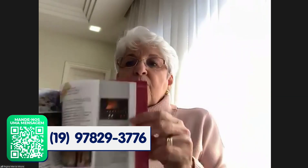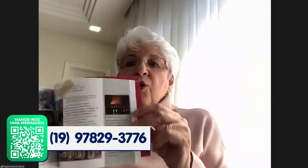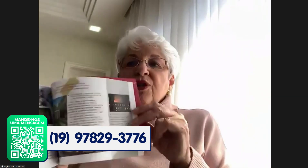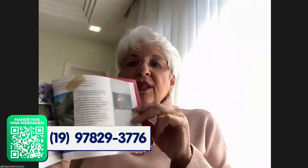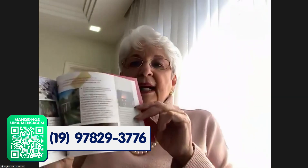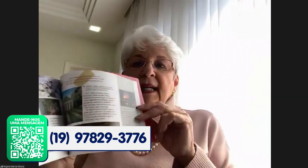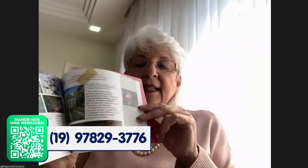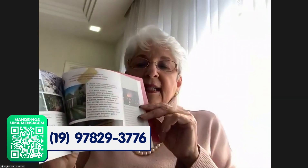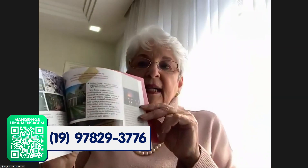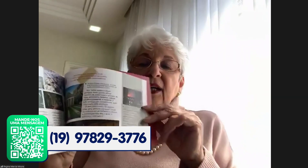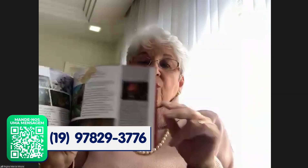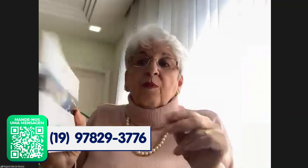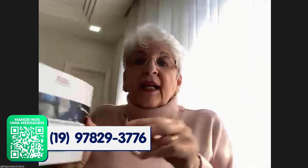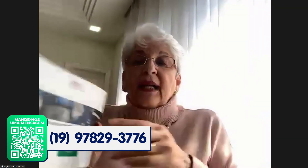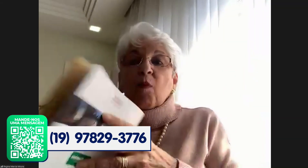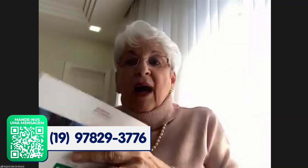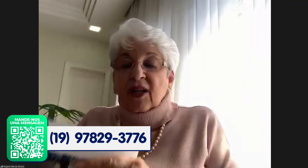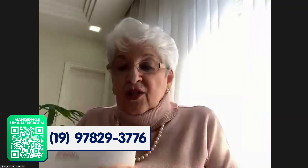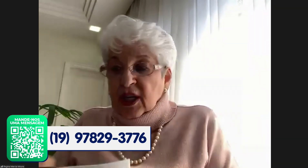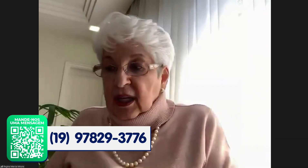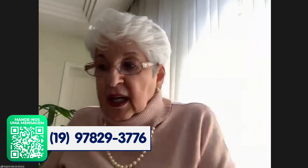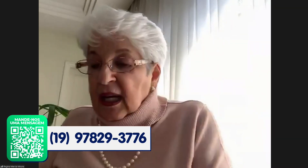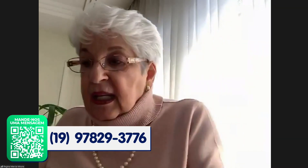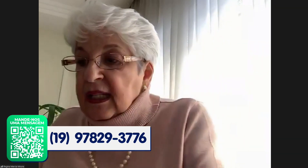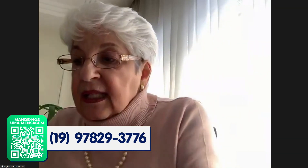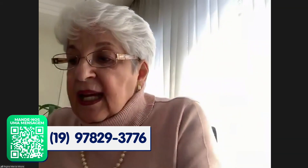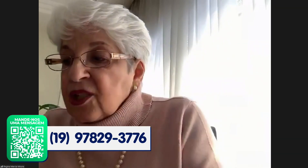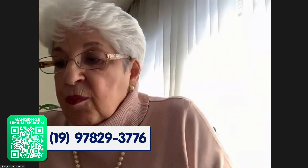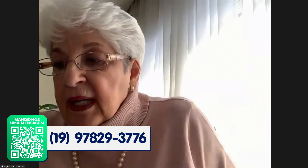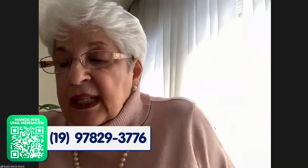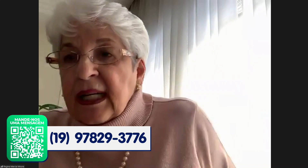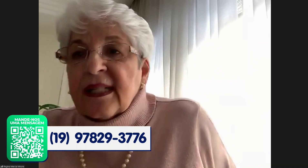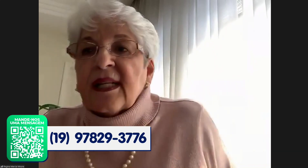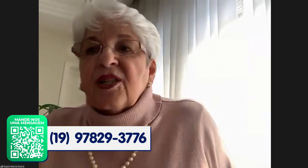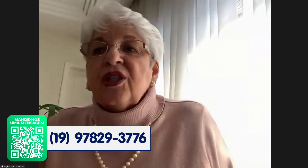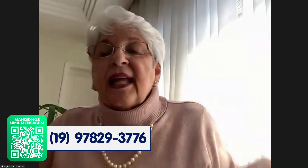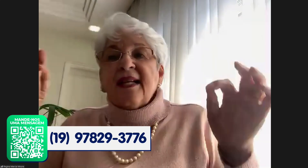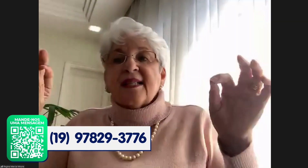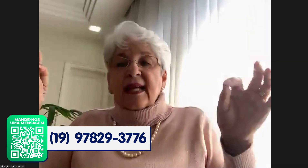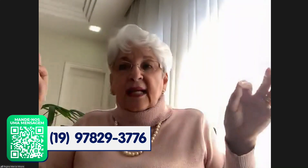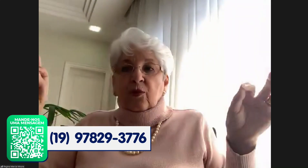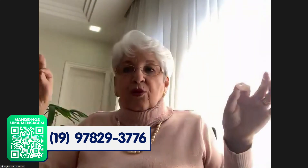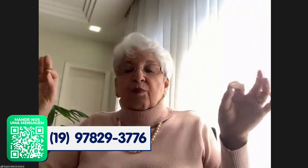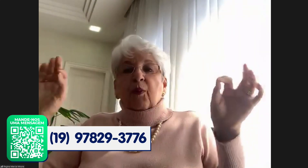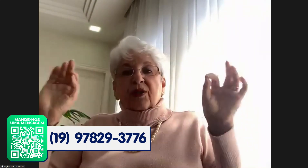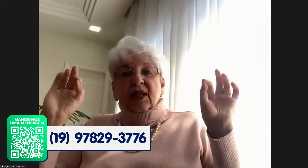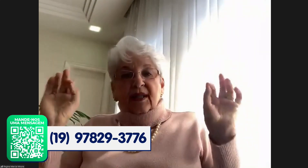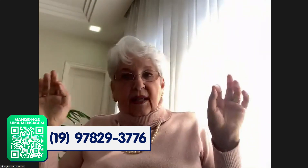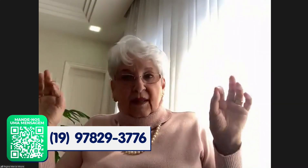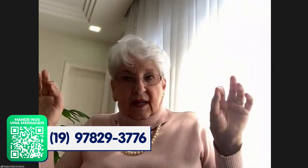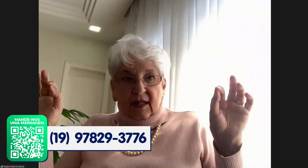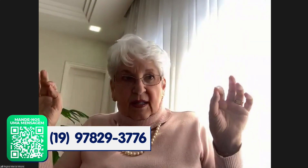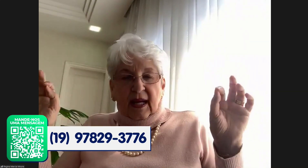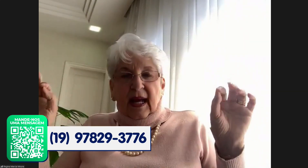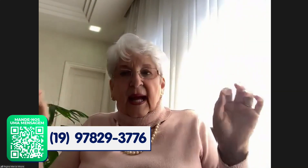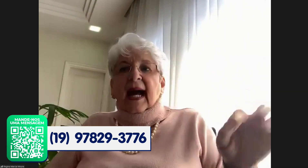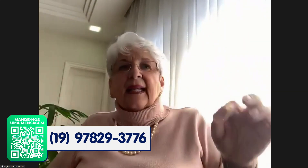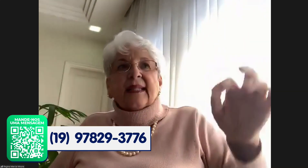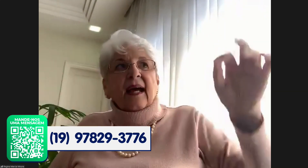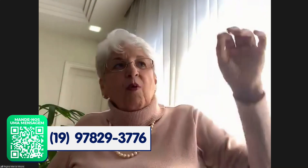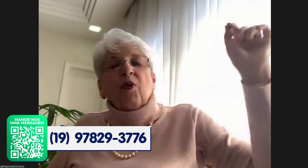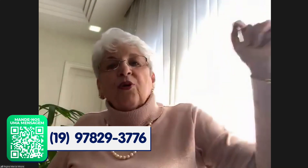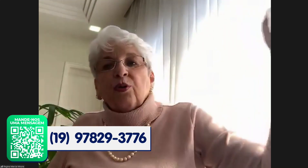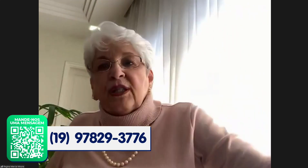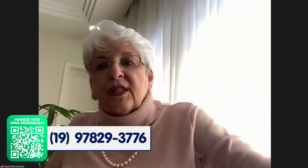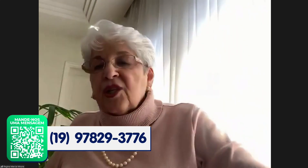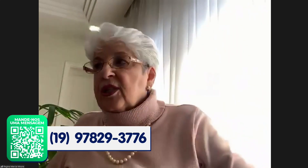quis mostrar, numa linguagem que desde uma criança de 10 anos possa entender, até